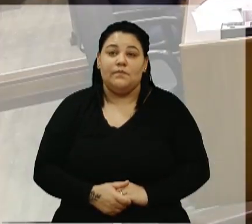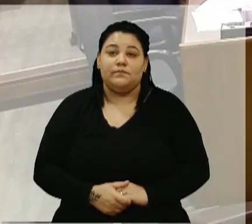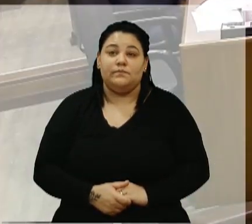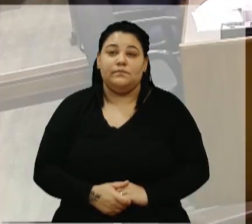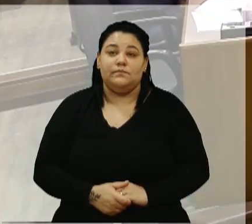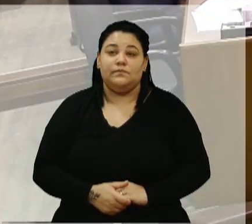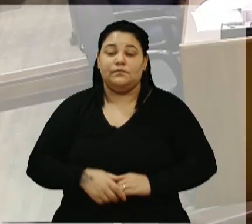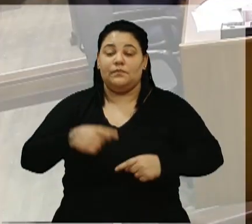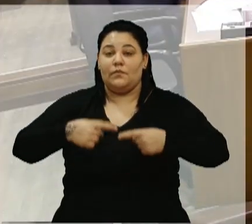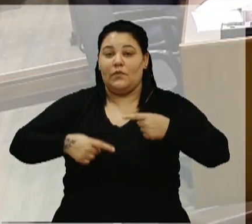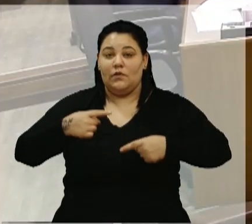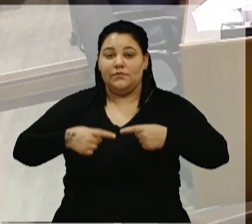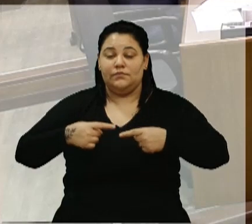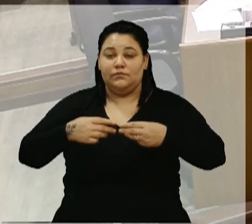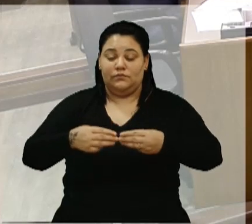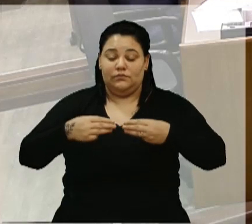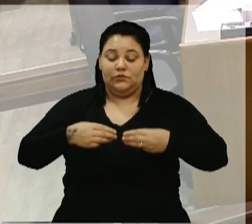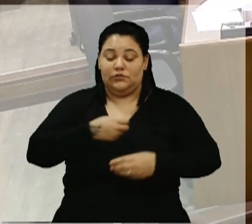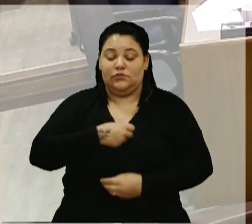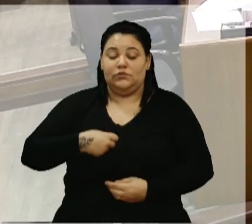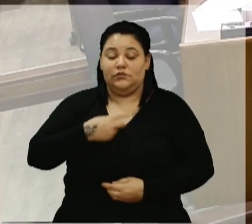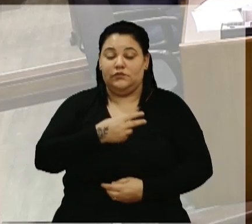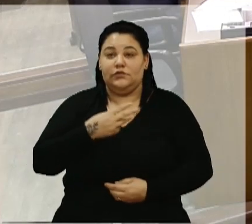Em discussão, a moção número